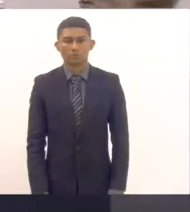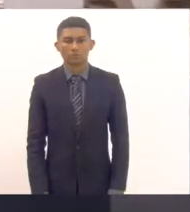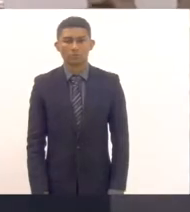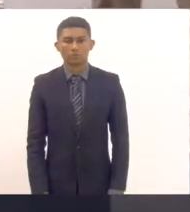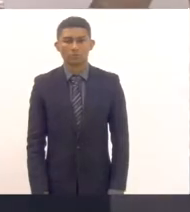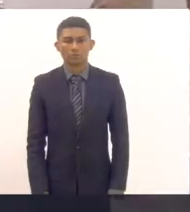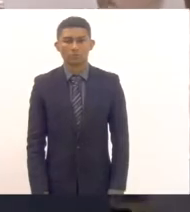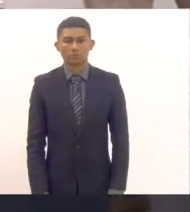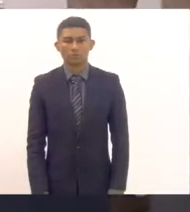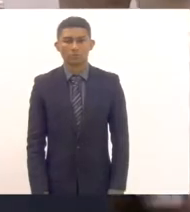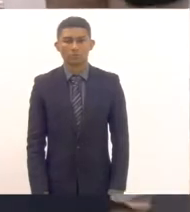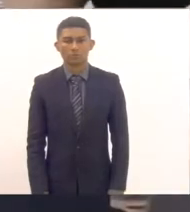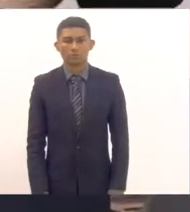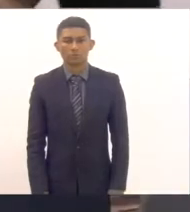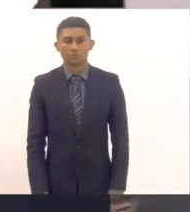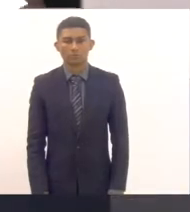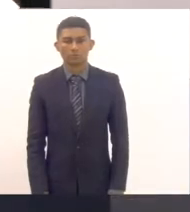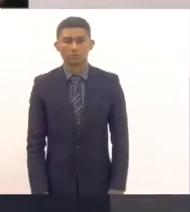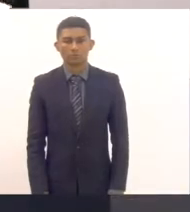E aí